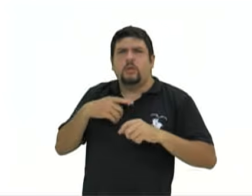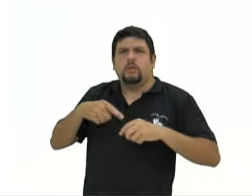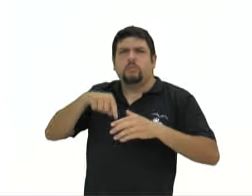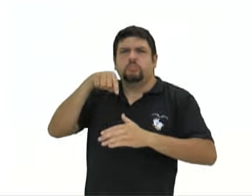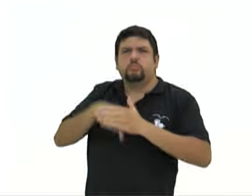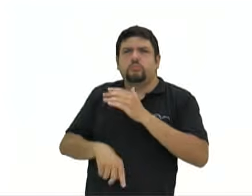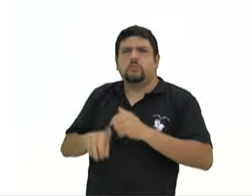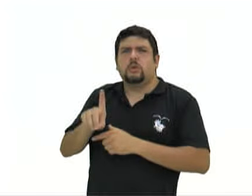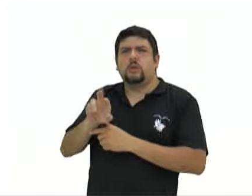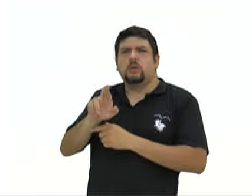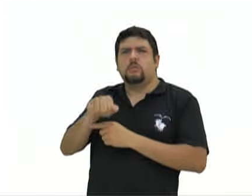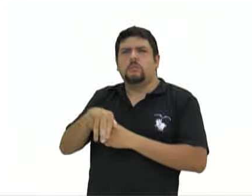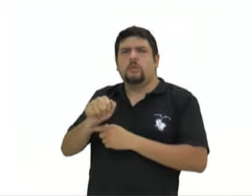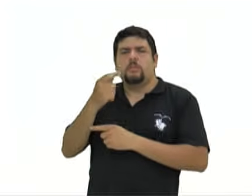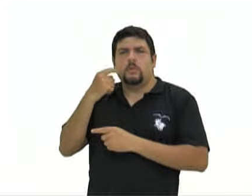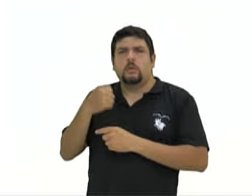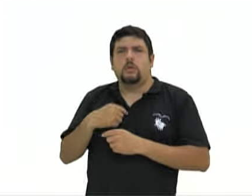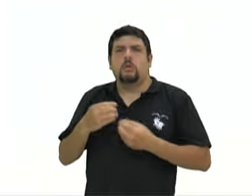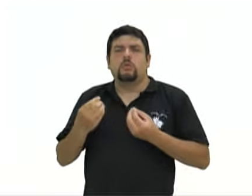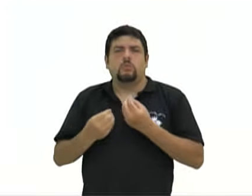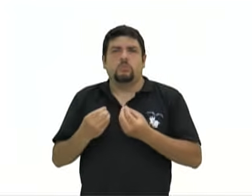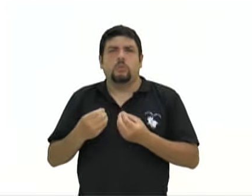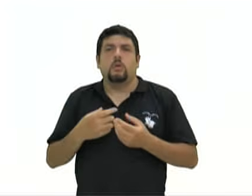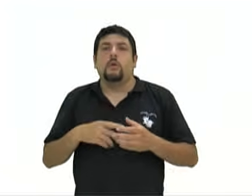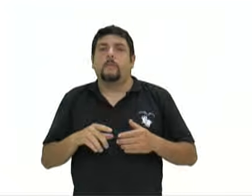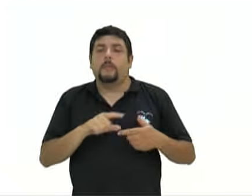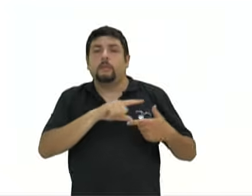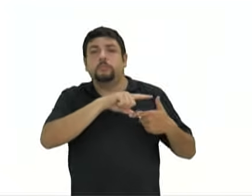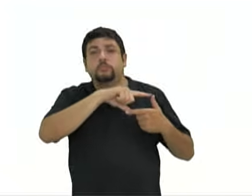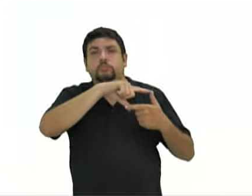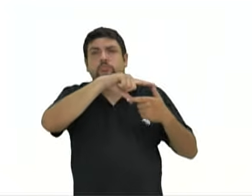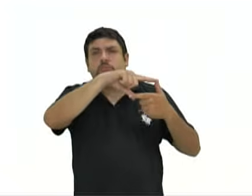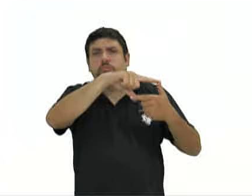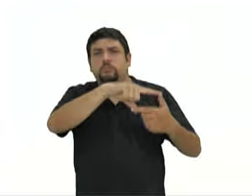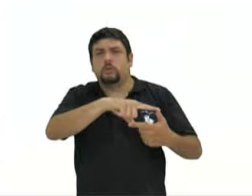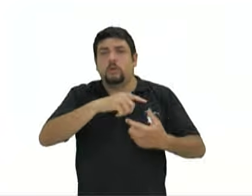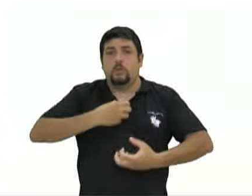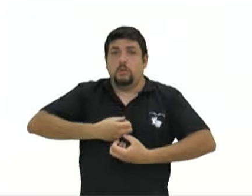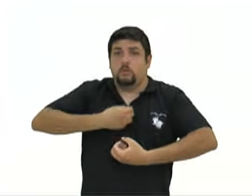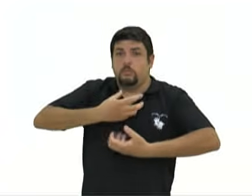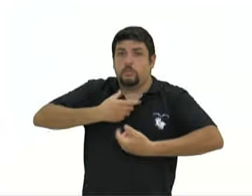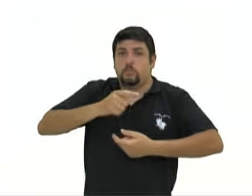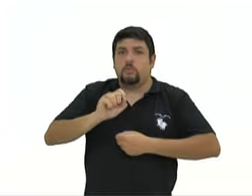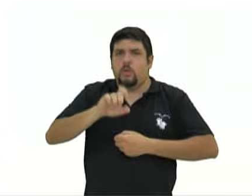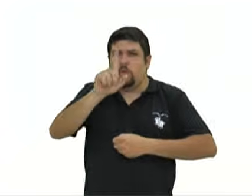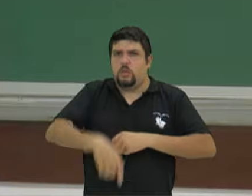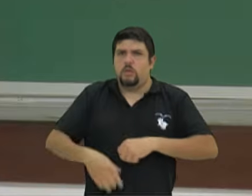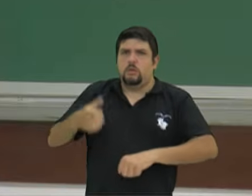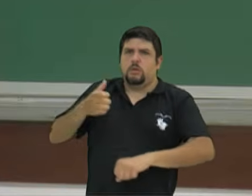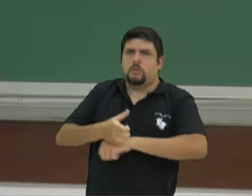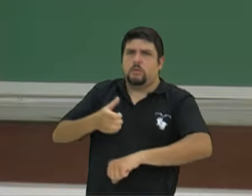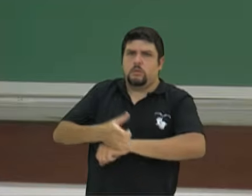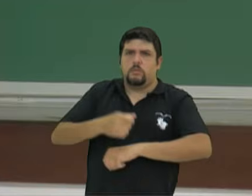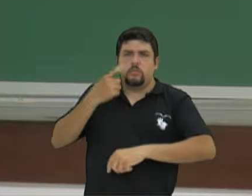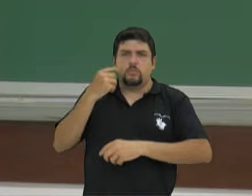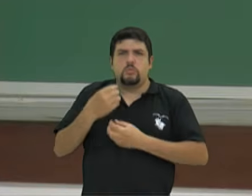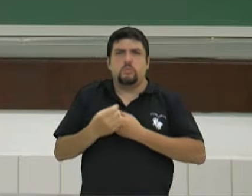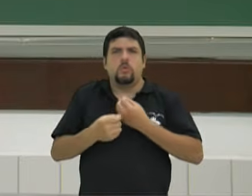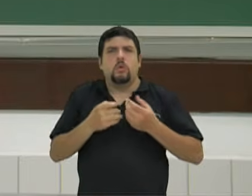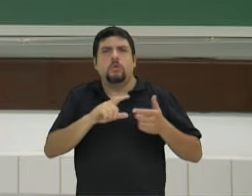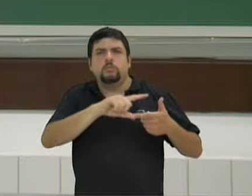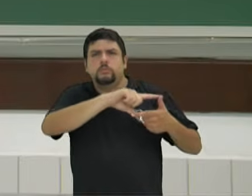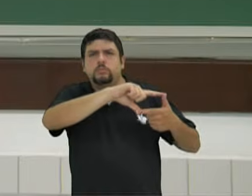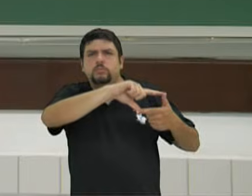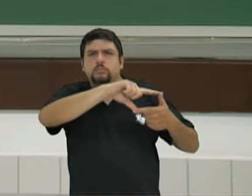na maquiagem. Então ele foge daquele formal. Tá? A ideia do expressionismo é esse exagero. O movimento expressionista ele já